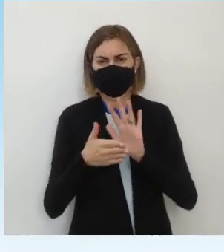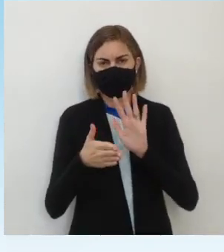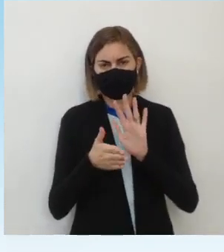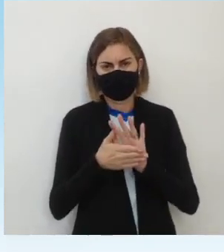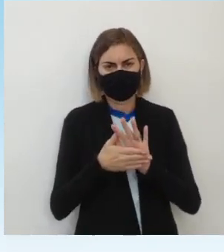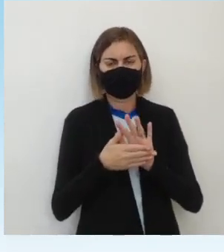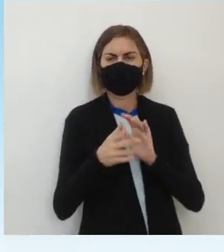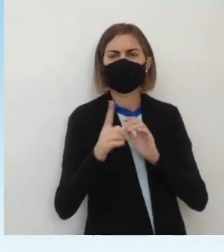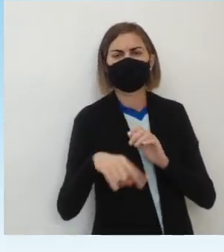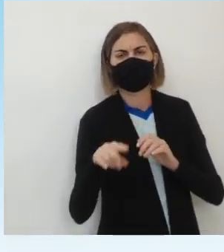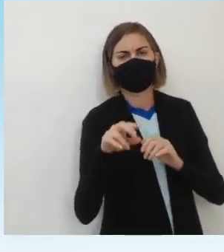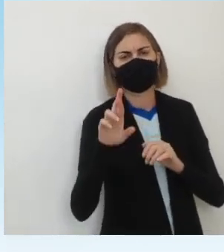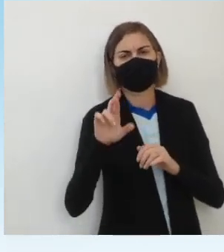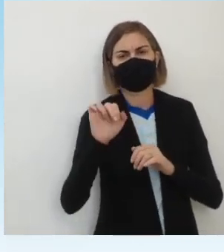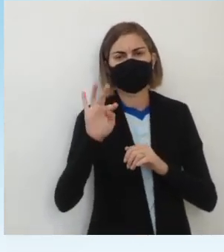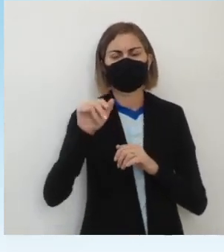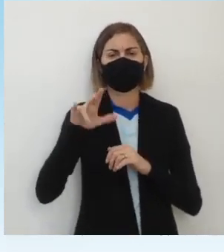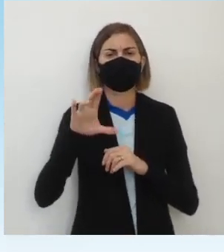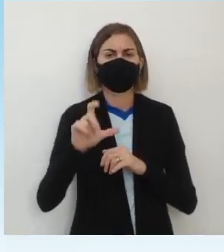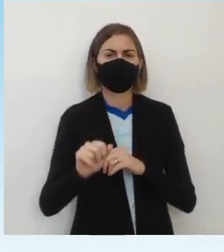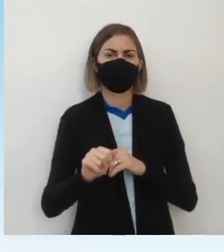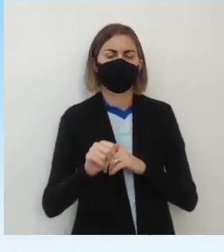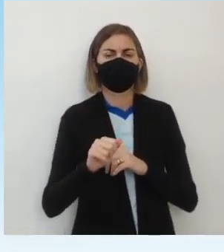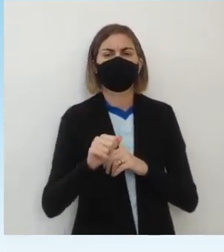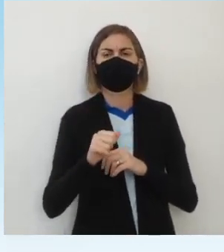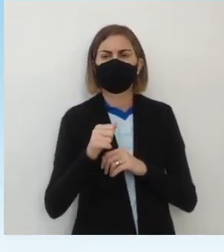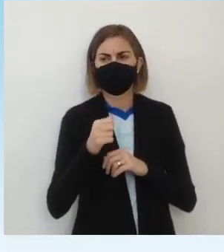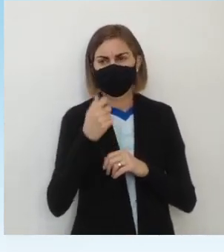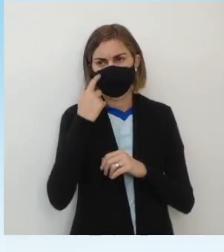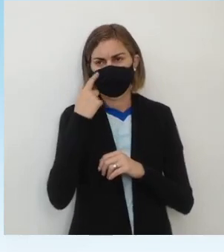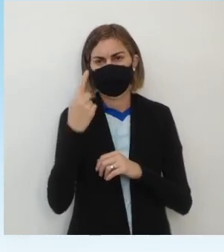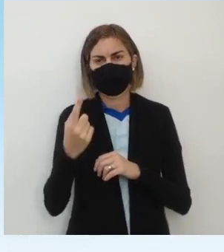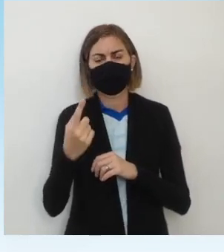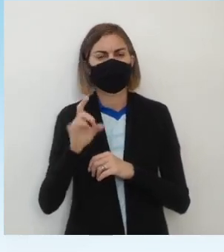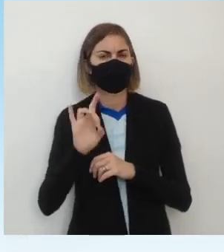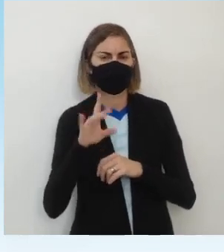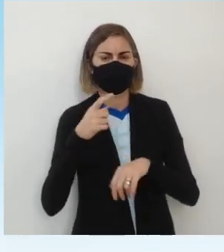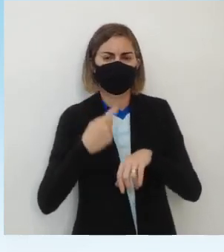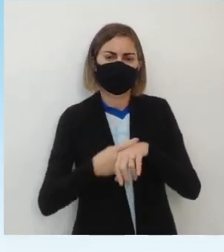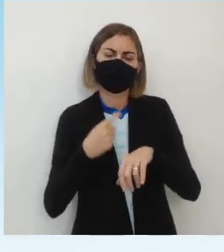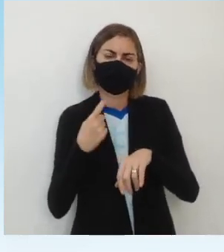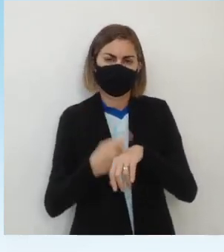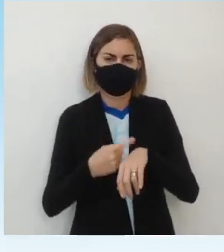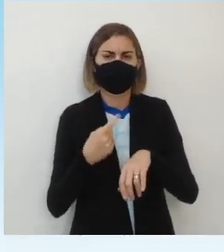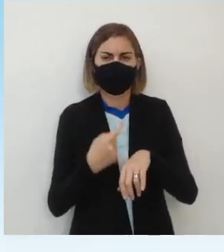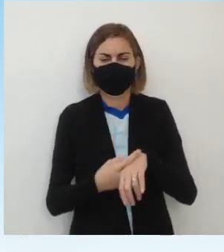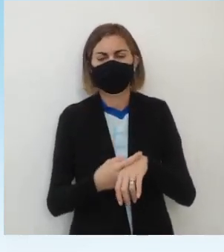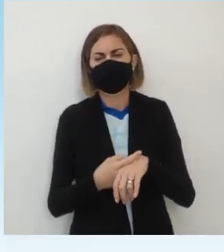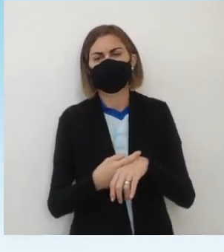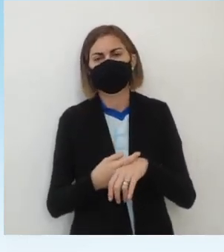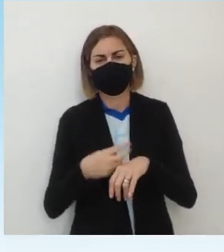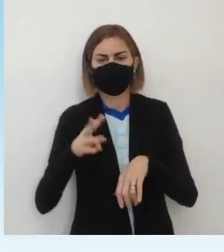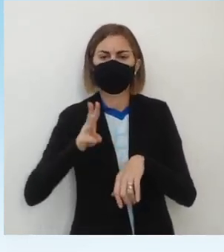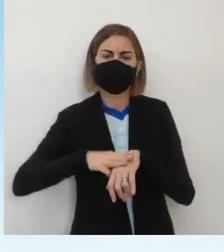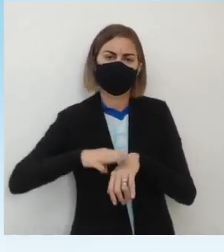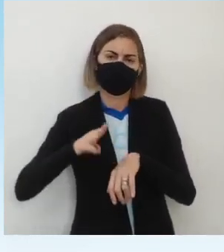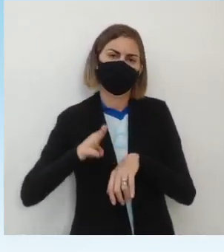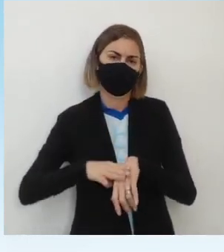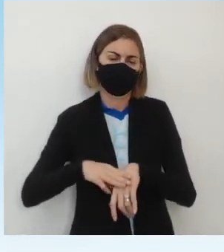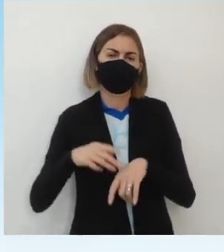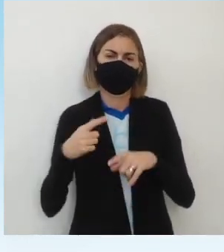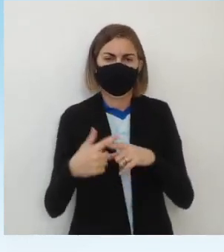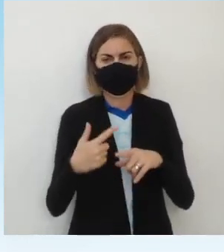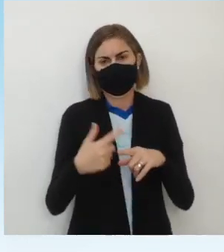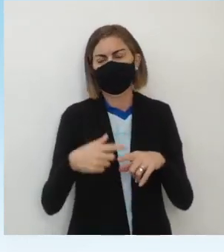padronizada, a gente chama isso de retículo cristalino. Ou sólido cristalino, como queira. E metálico porque é formado